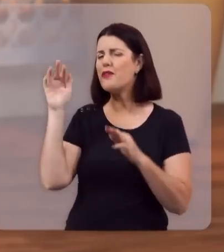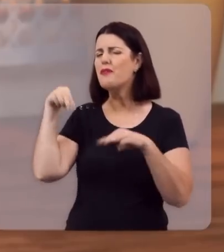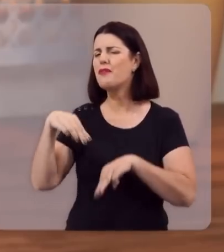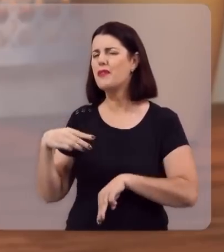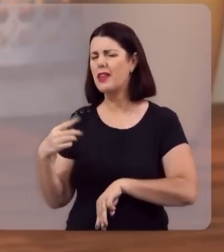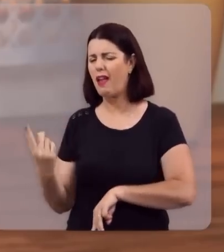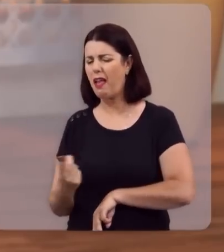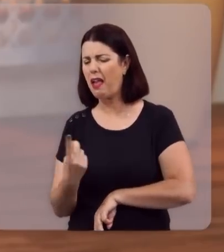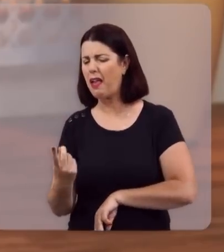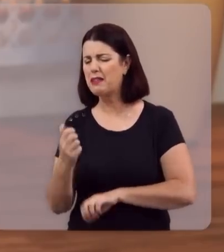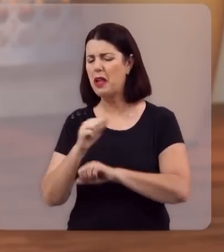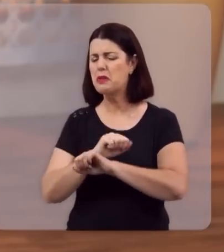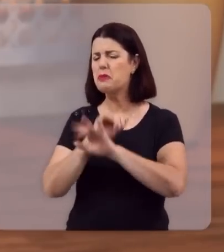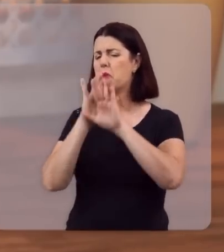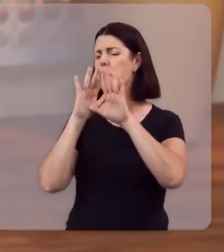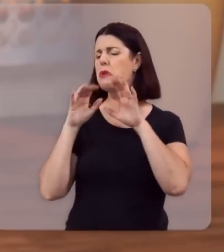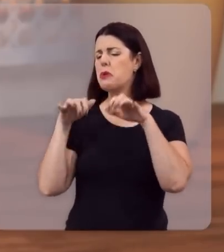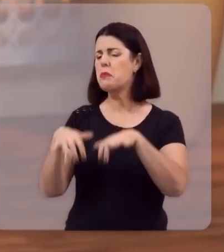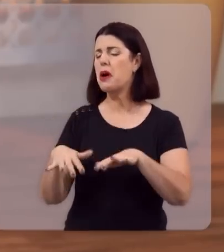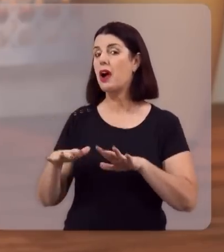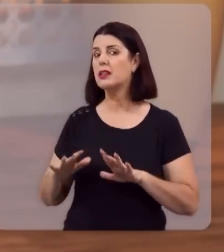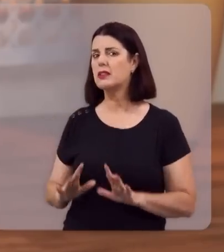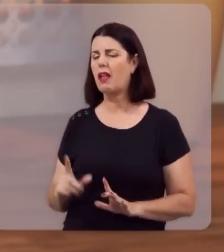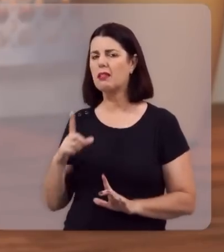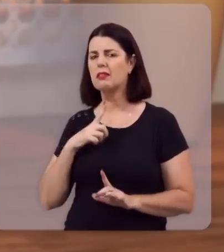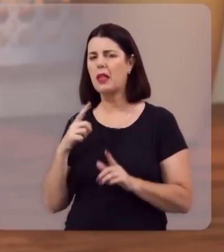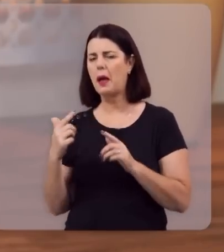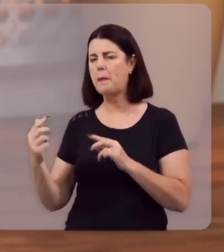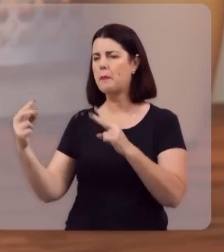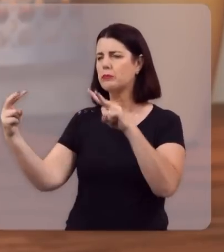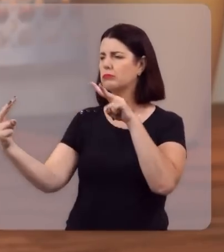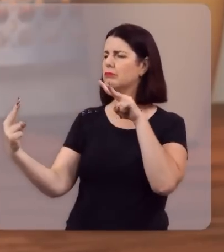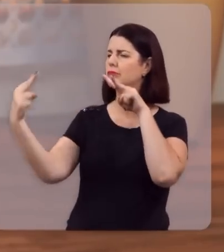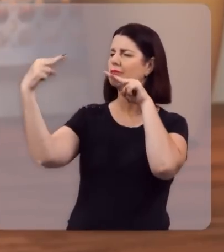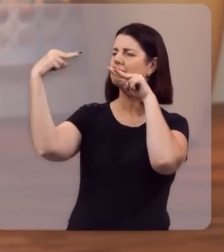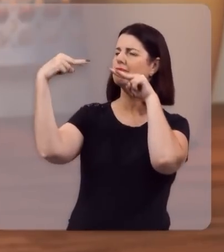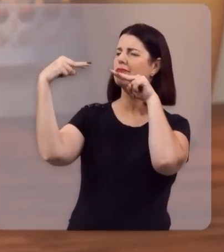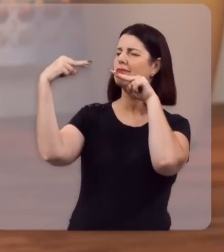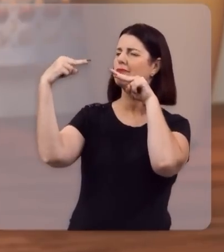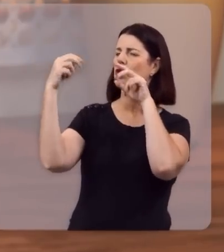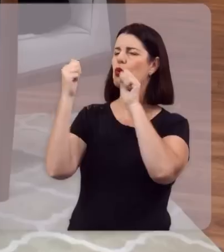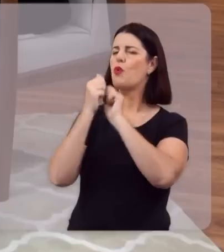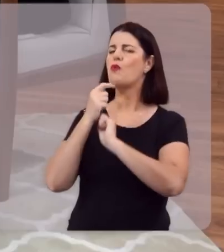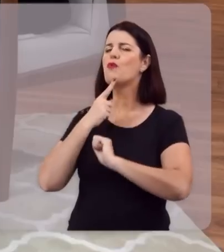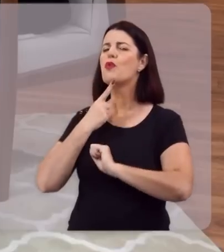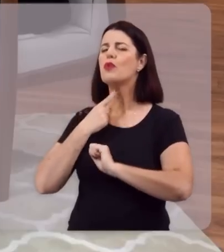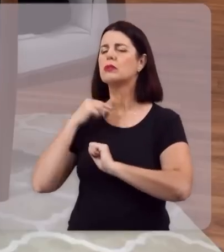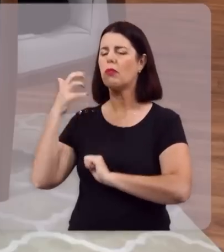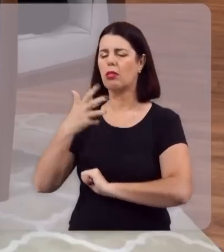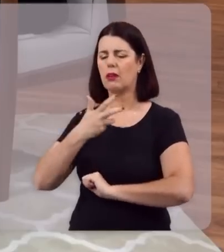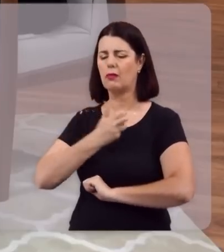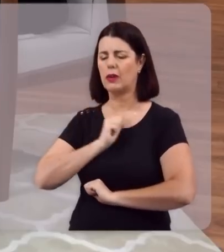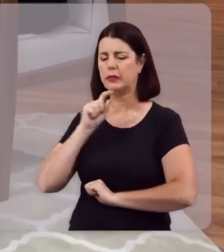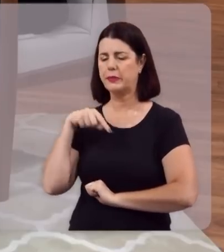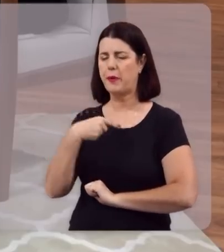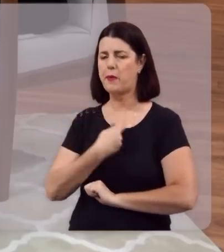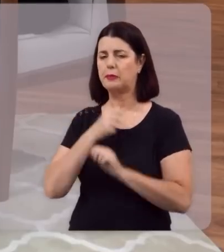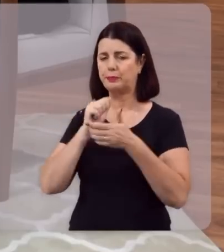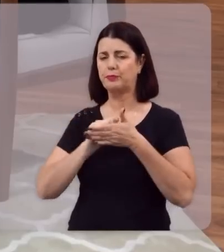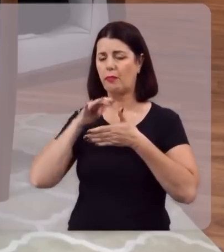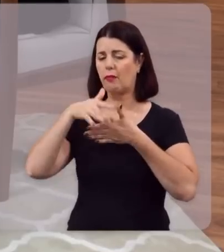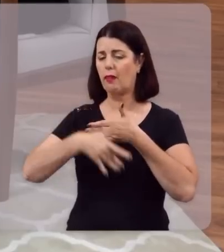tão glorioso tão majestoso está na nossa direção mas com um desejo de salvação